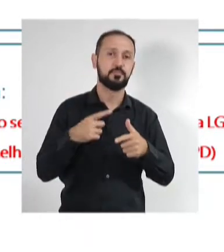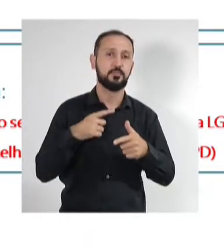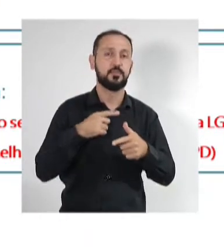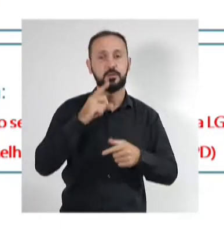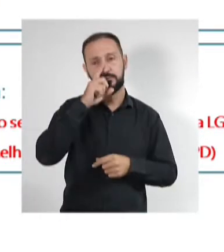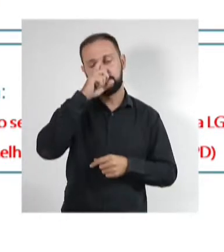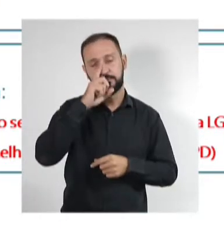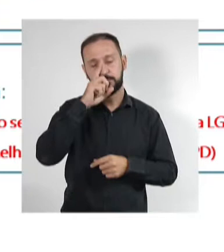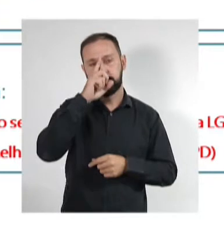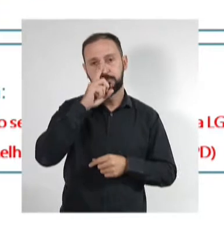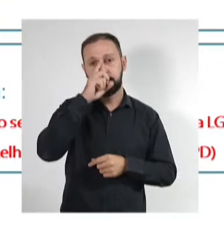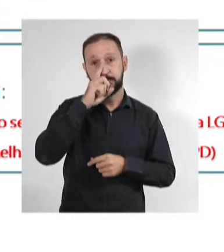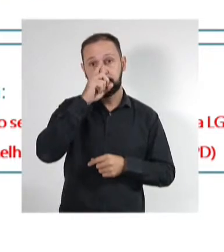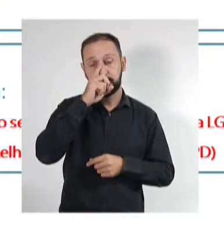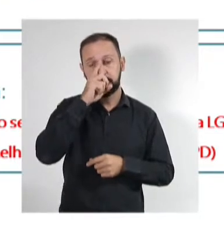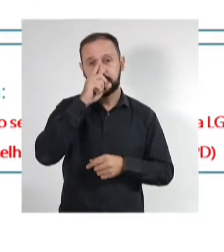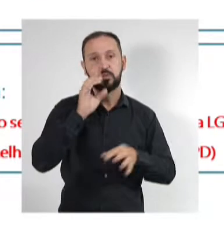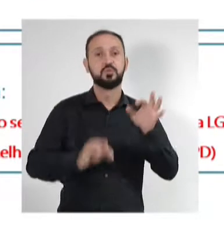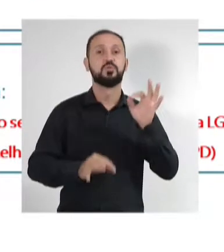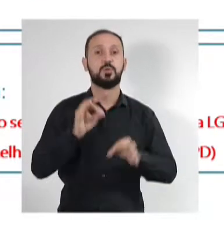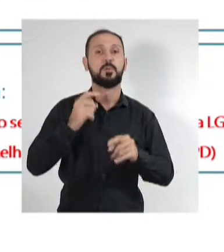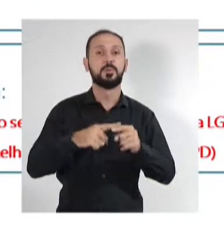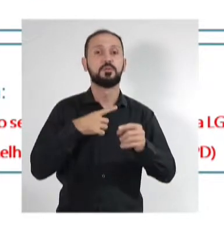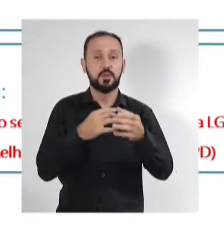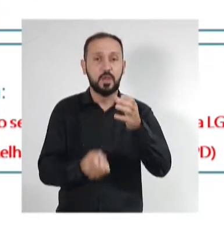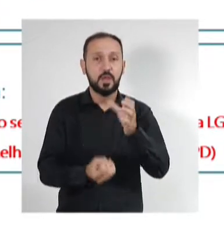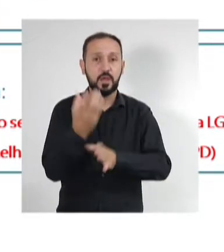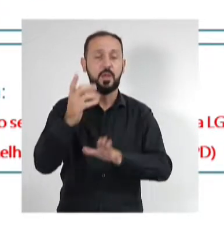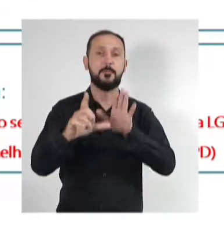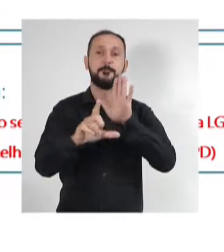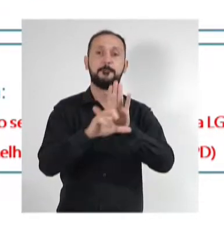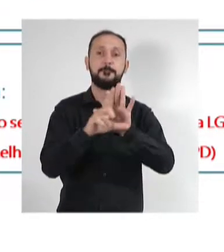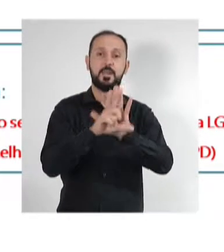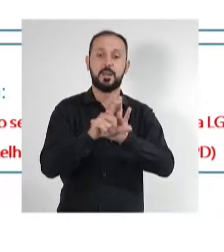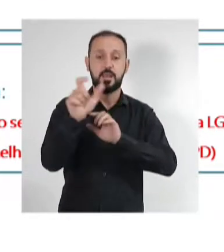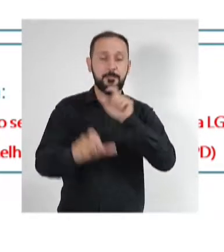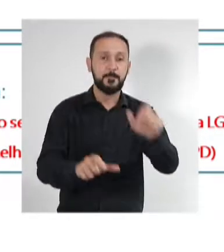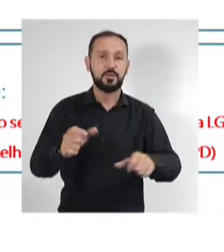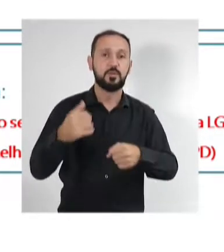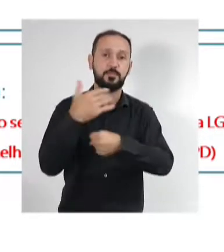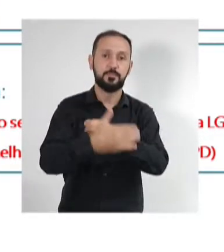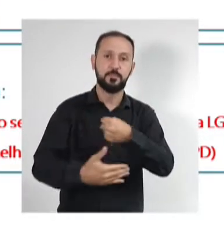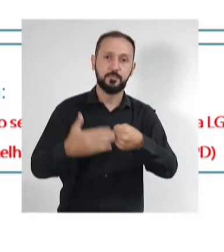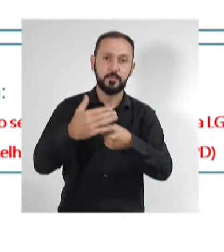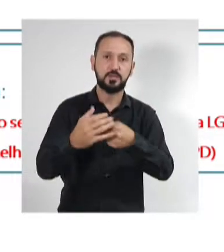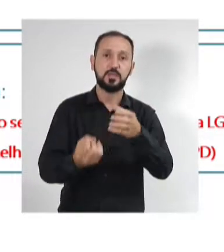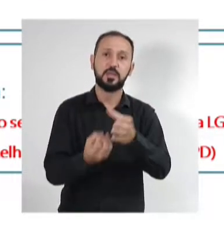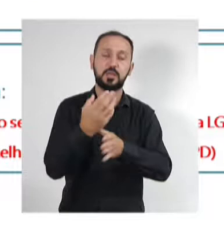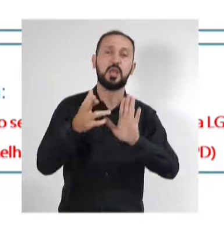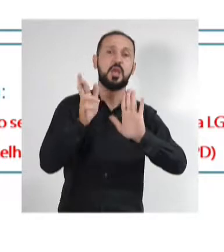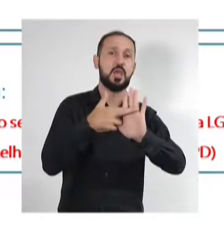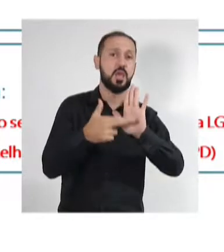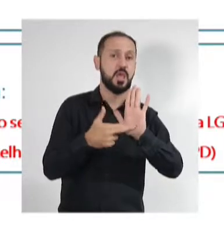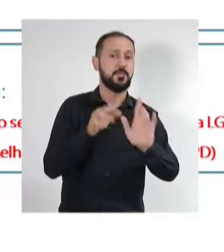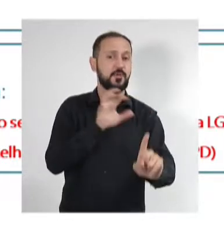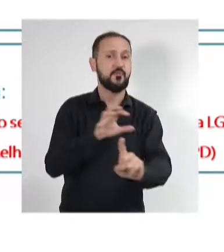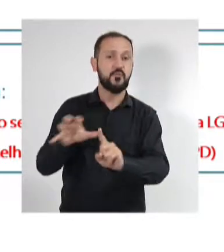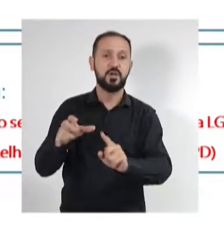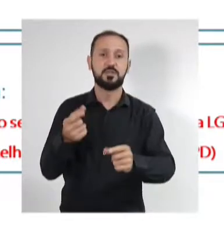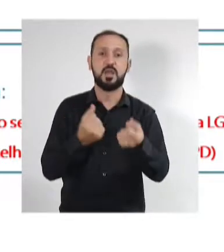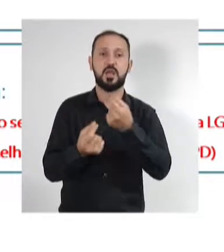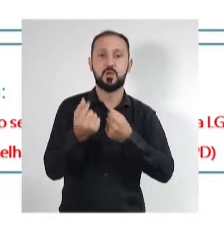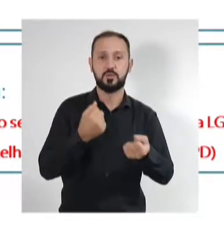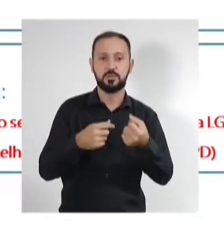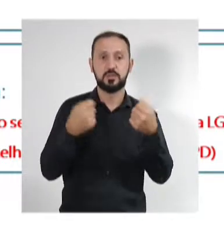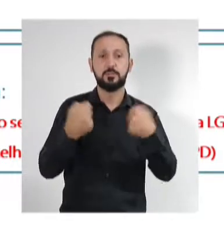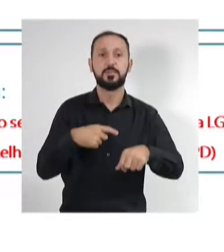risco de insegurança jurídica, porque quando a gente quer estabelecer uma lei que protege o cidadão, mas, ao mesmo tempo, estabelece regras do jogo para induzir a economia, a